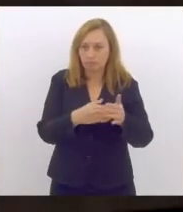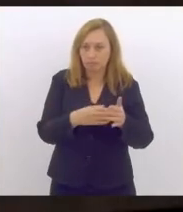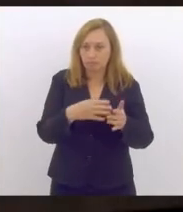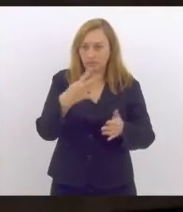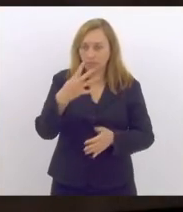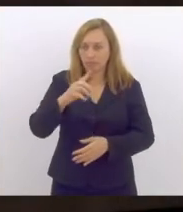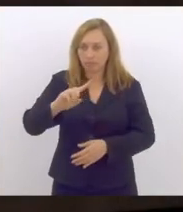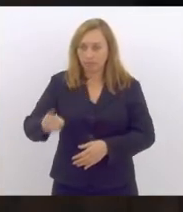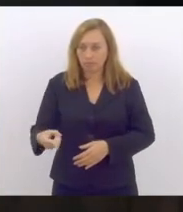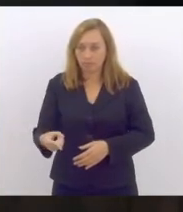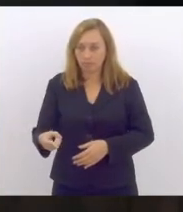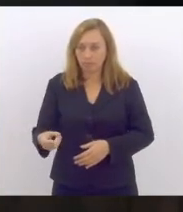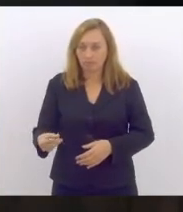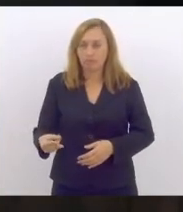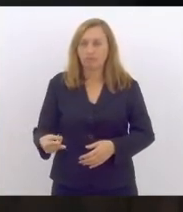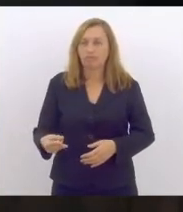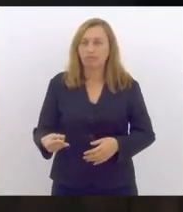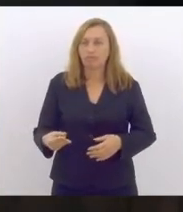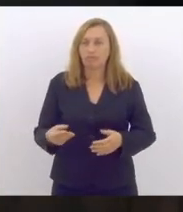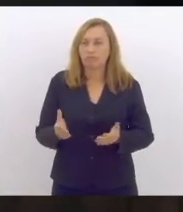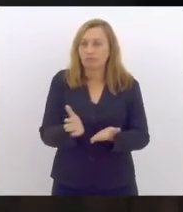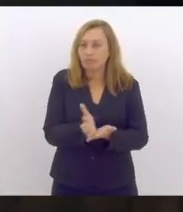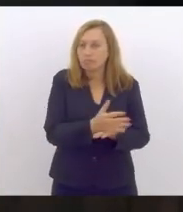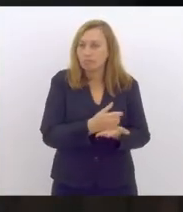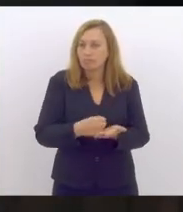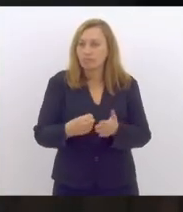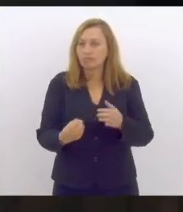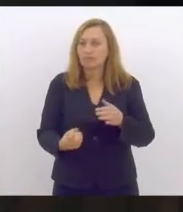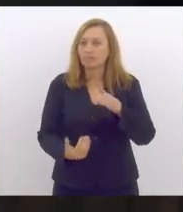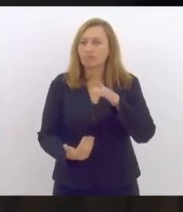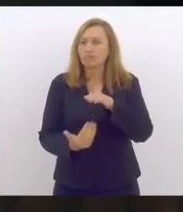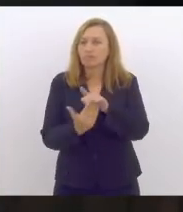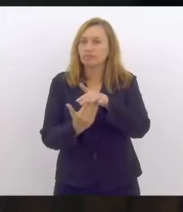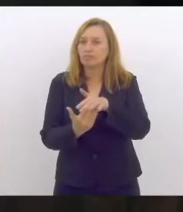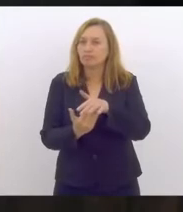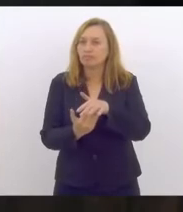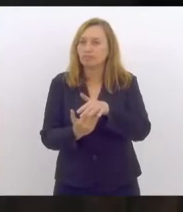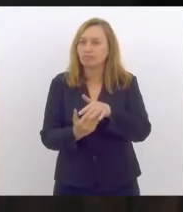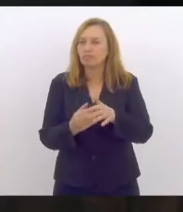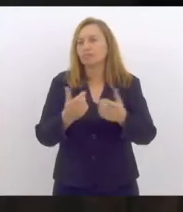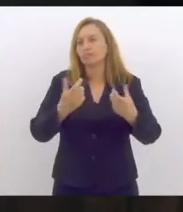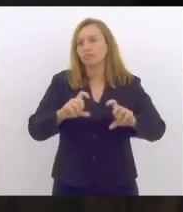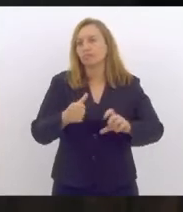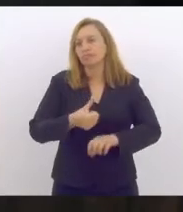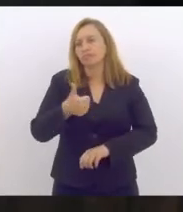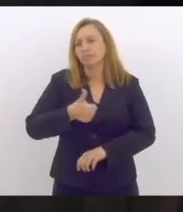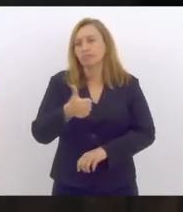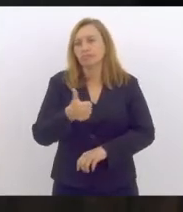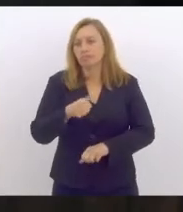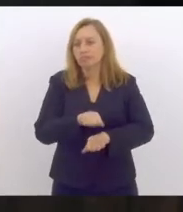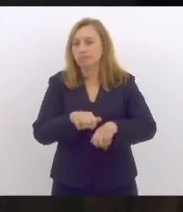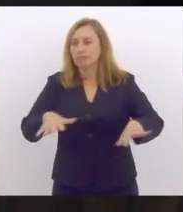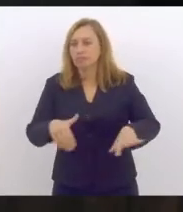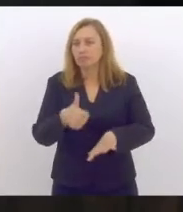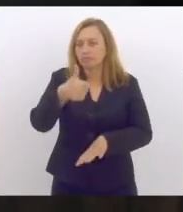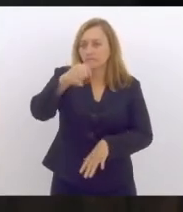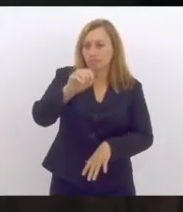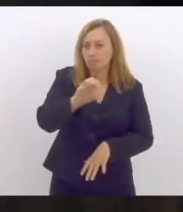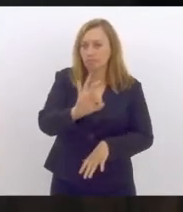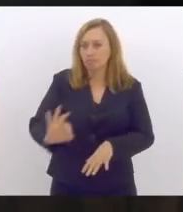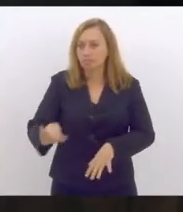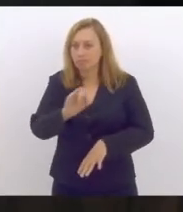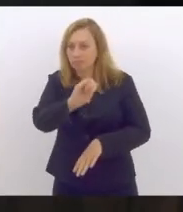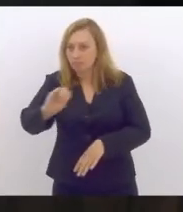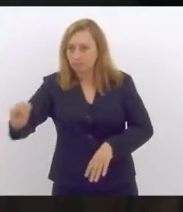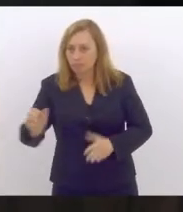senhor trocou. Por período de apuração, o limite que trata o parágrafo 1º será ampliado para 10% do